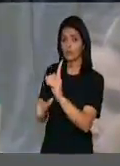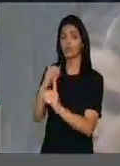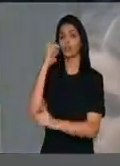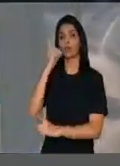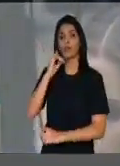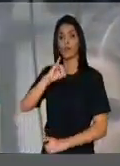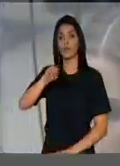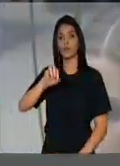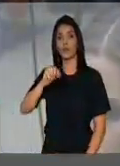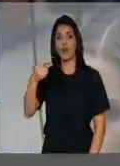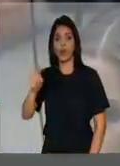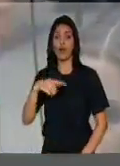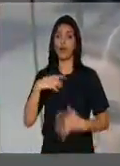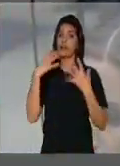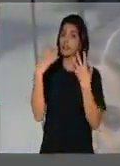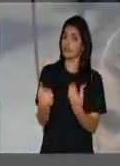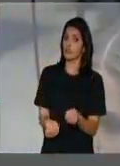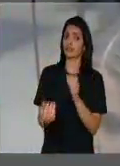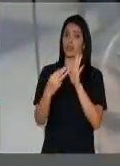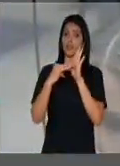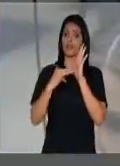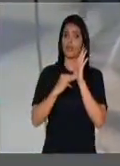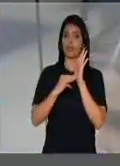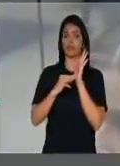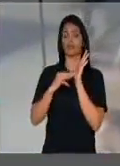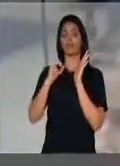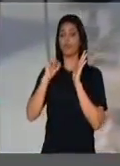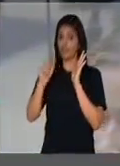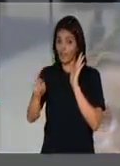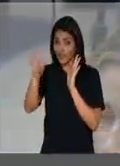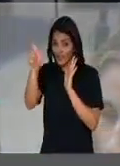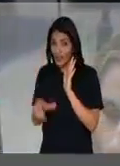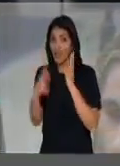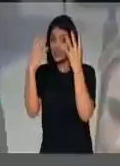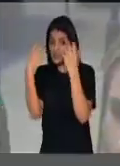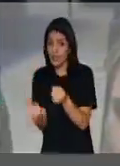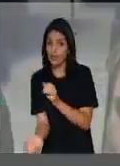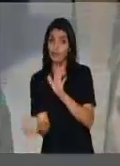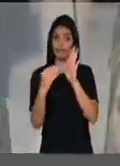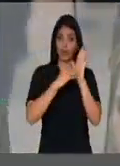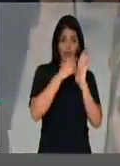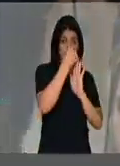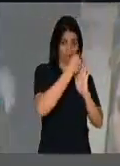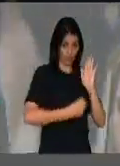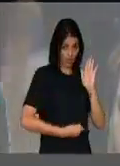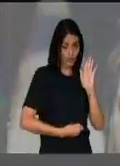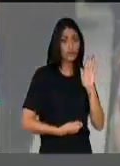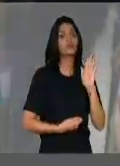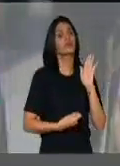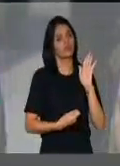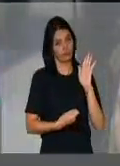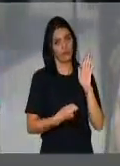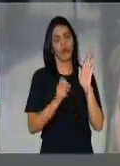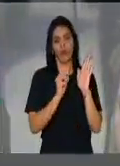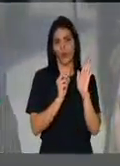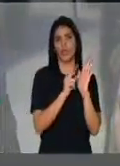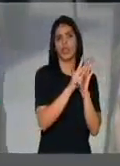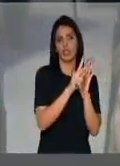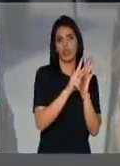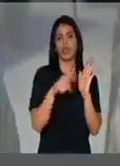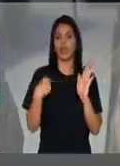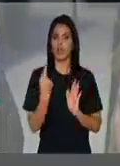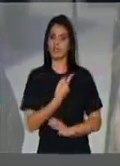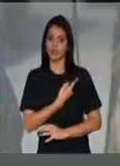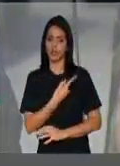que possa acolher essa matéria. Acolhida essa matéria no texto, no relatório, a gente pode, inclusive,